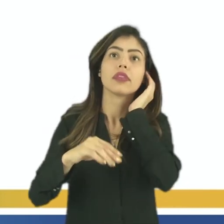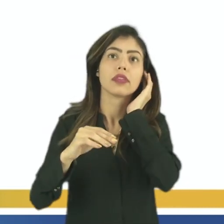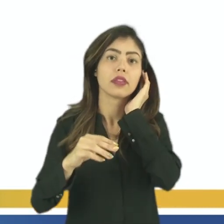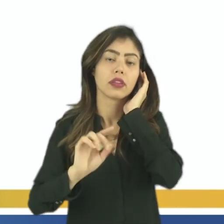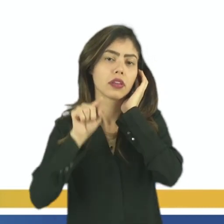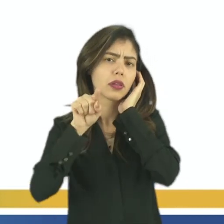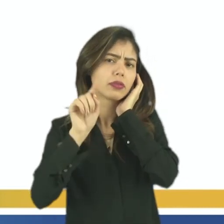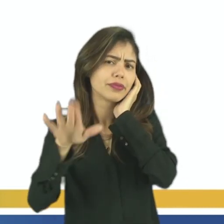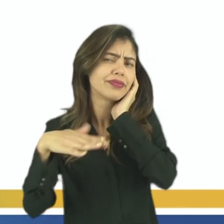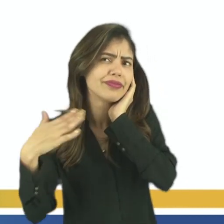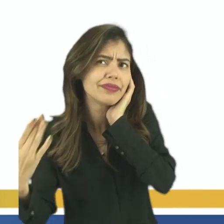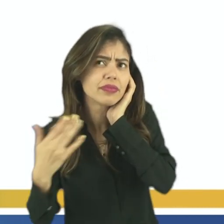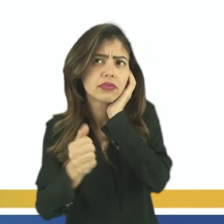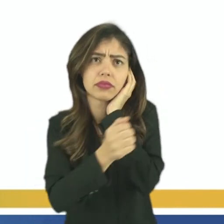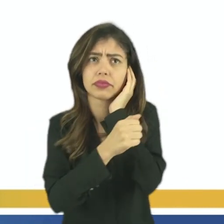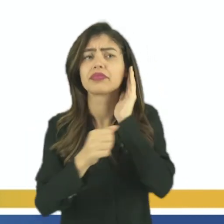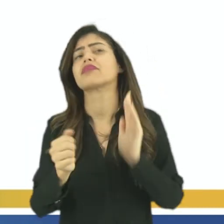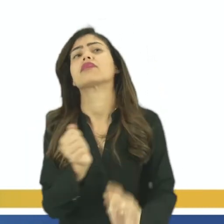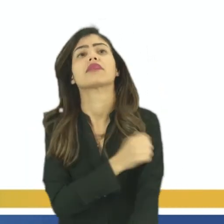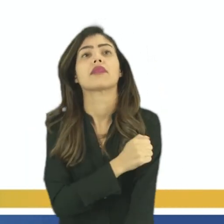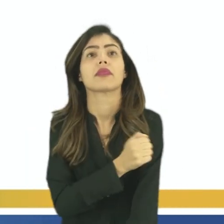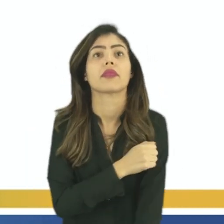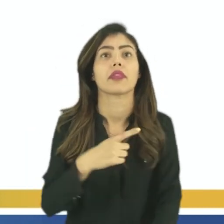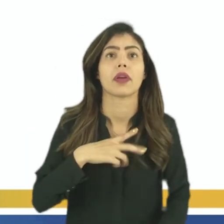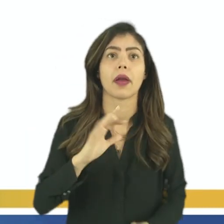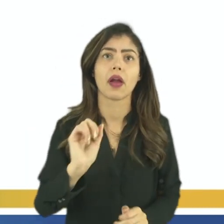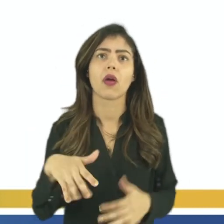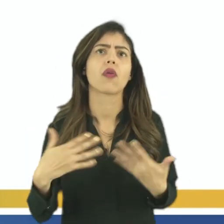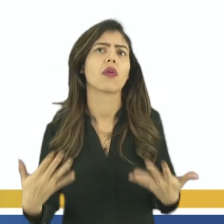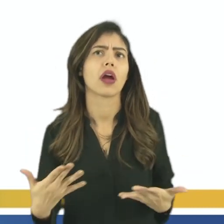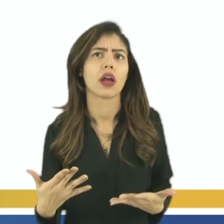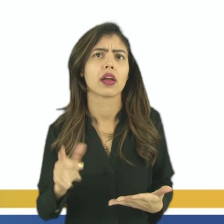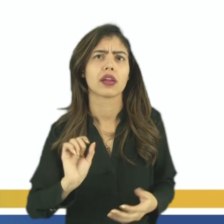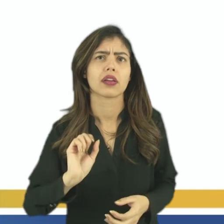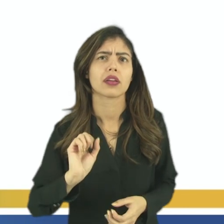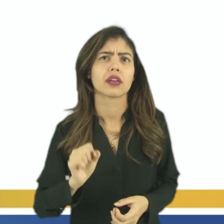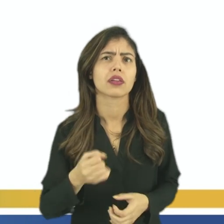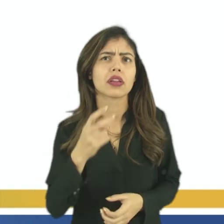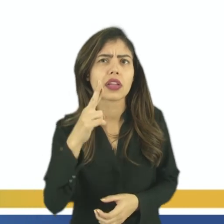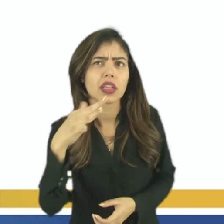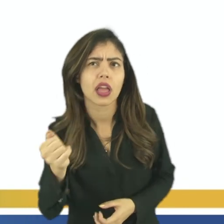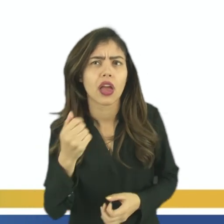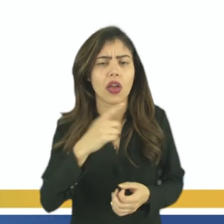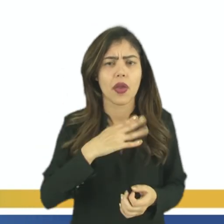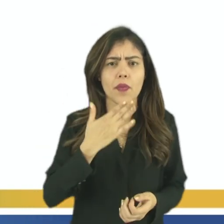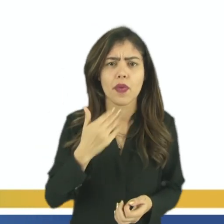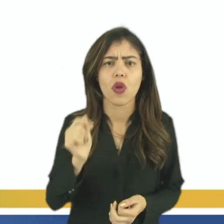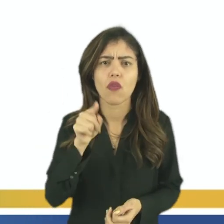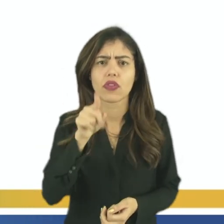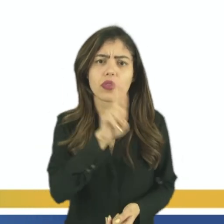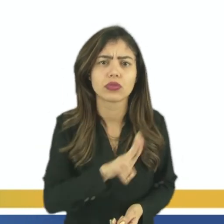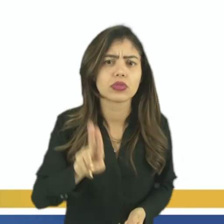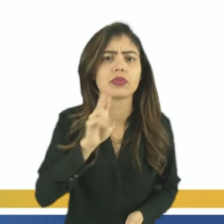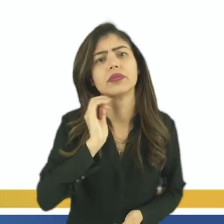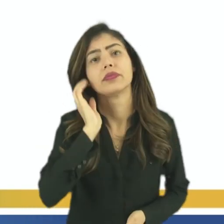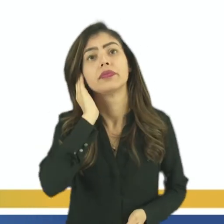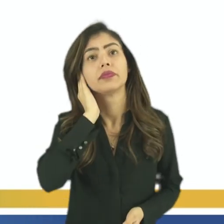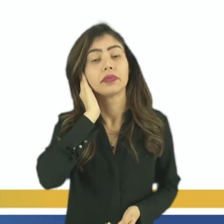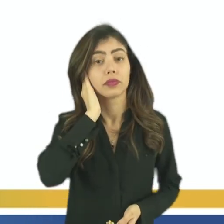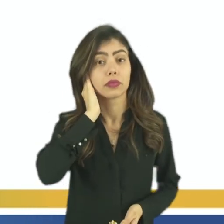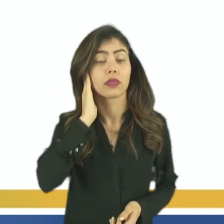pergunta para vocês qual dos alunos foi mais eficiente que que é critério de eficiência você usou